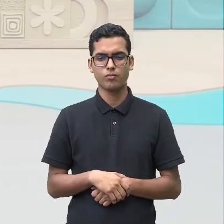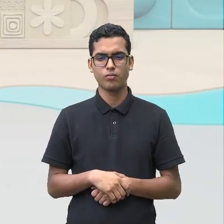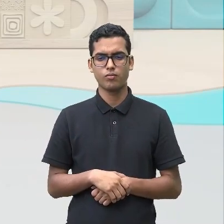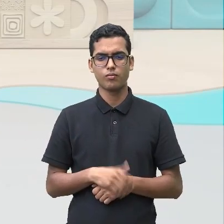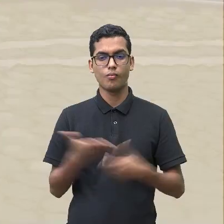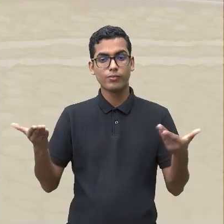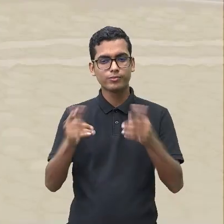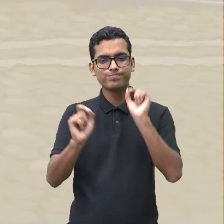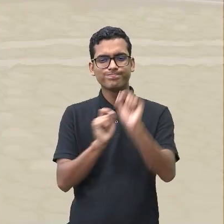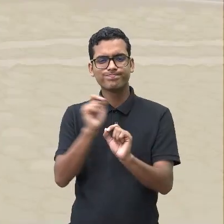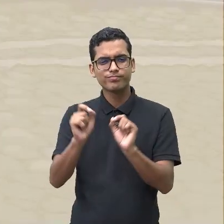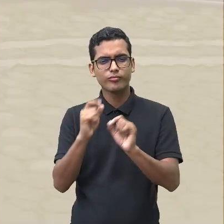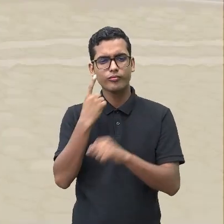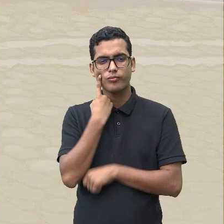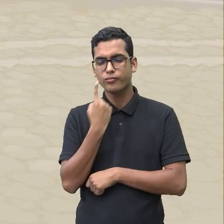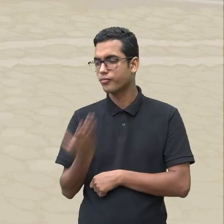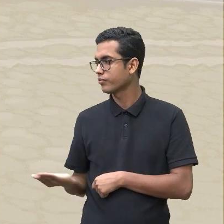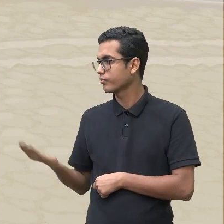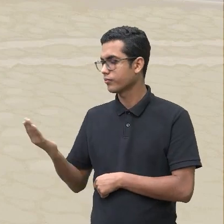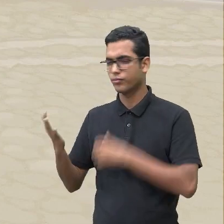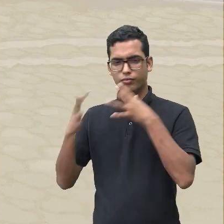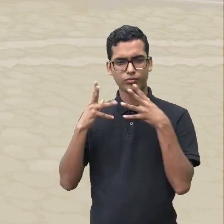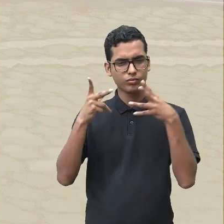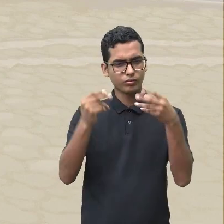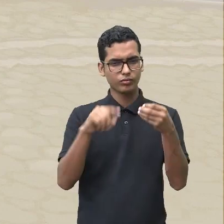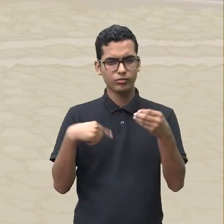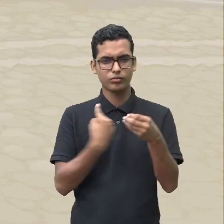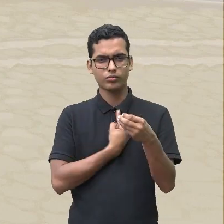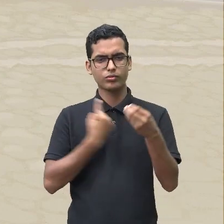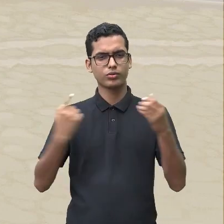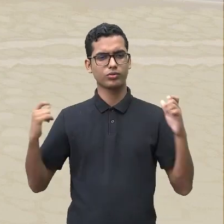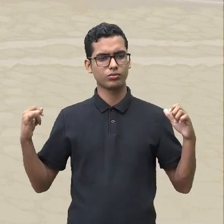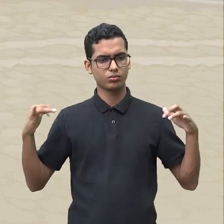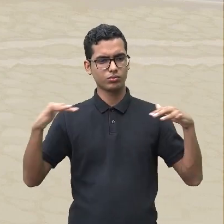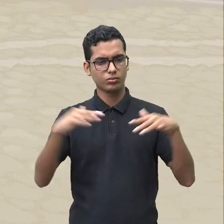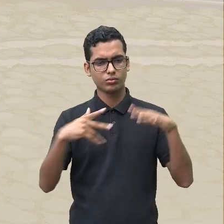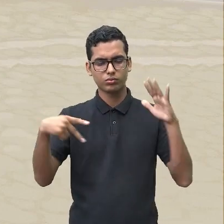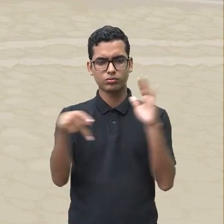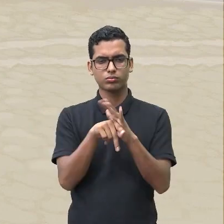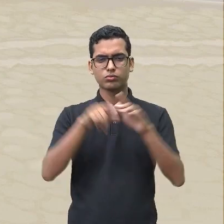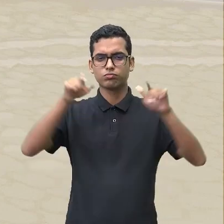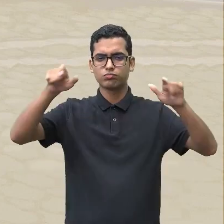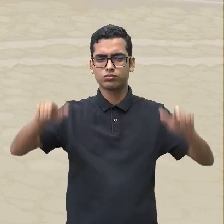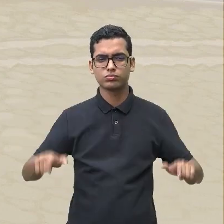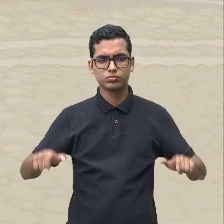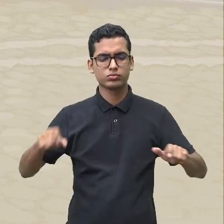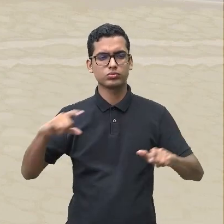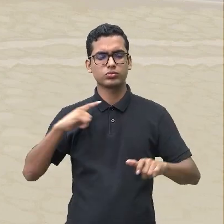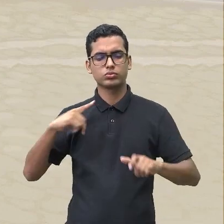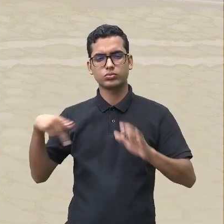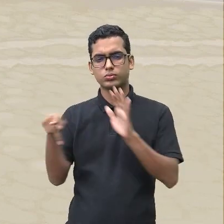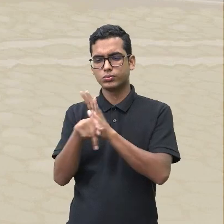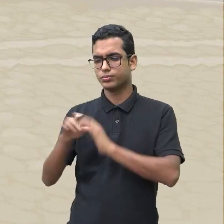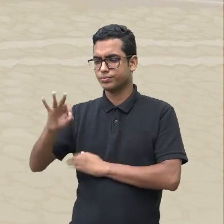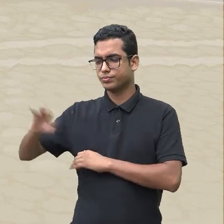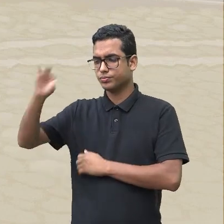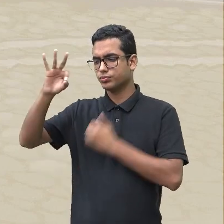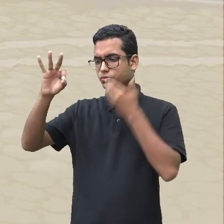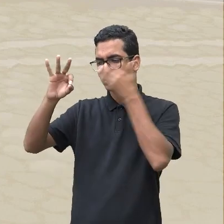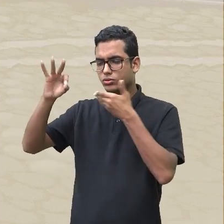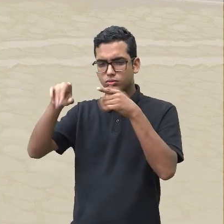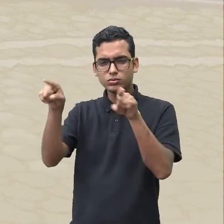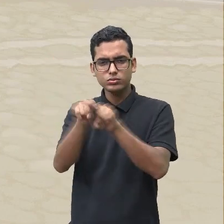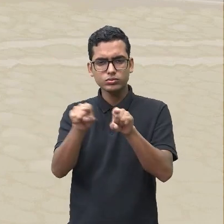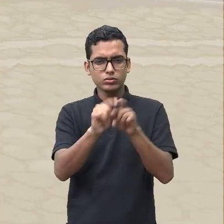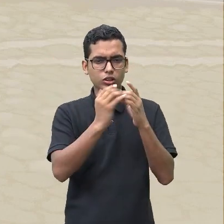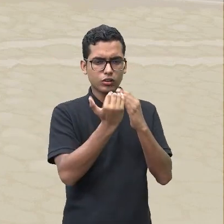ver, agora todos aqui reunidos, né, no único cenário, então das abelhas, tem ali a zona do silêncio e